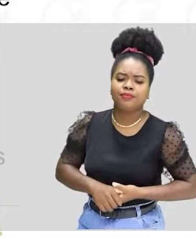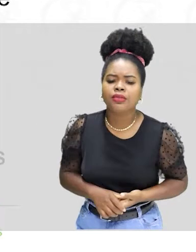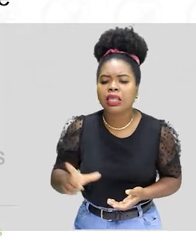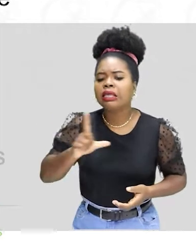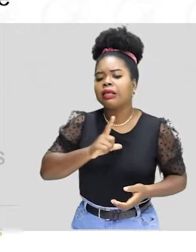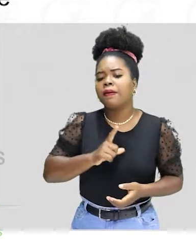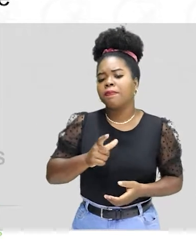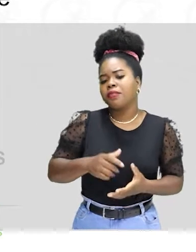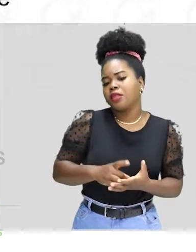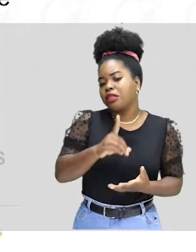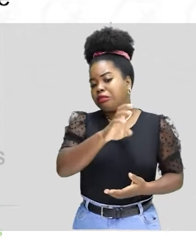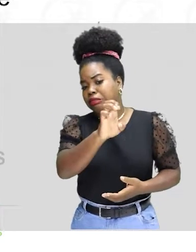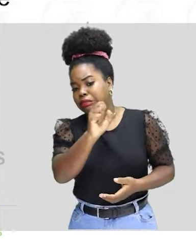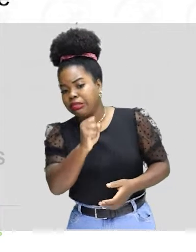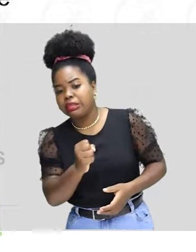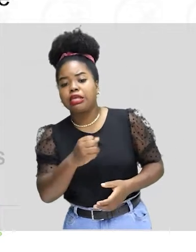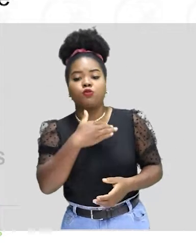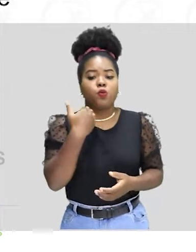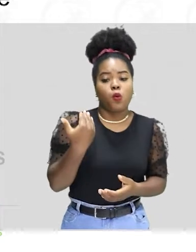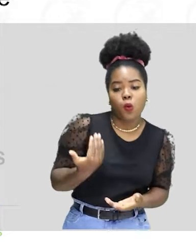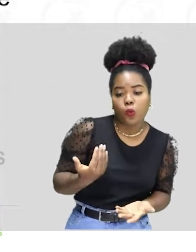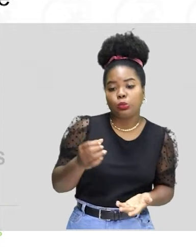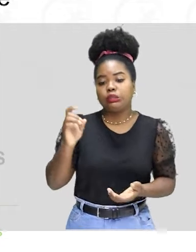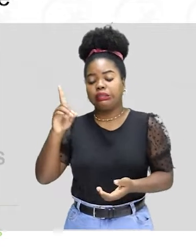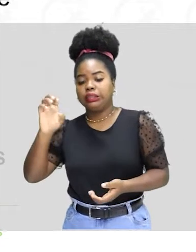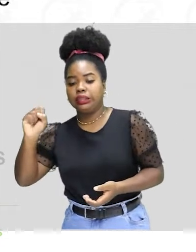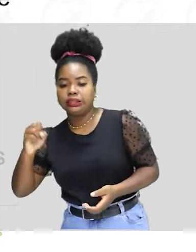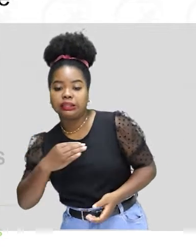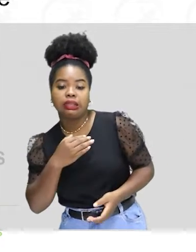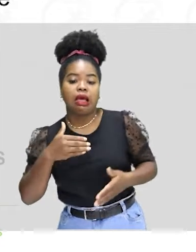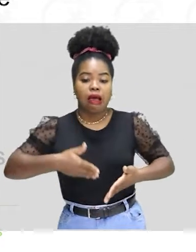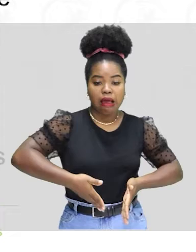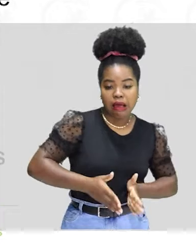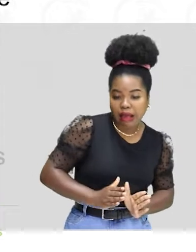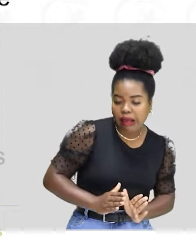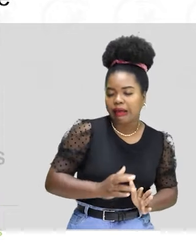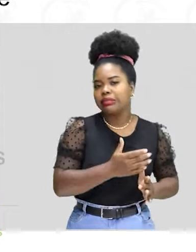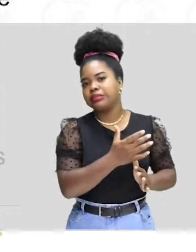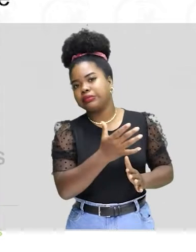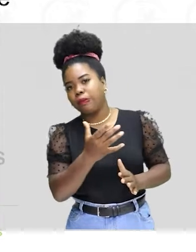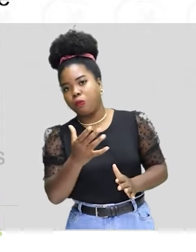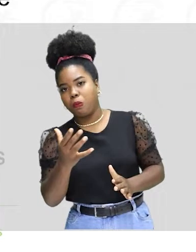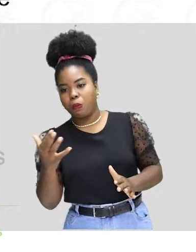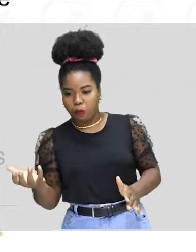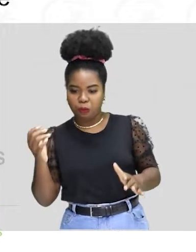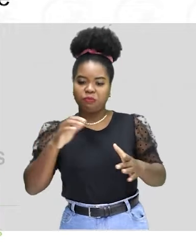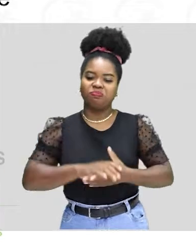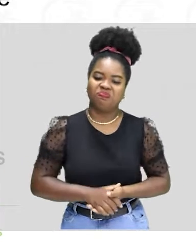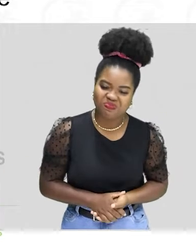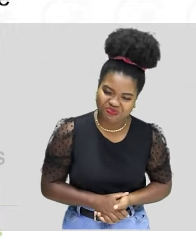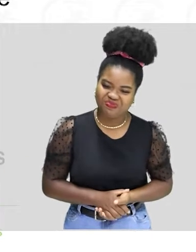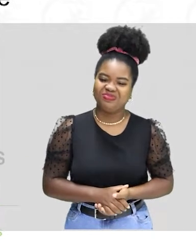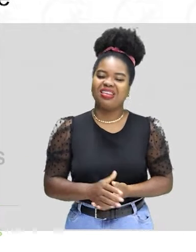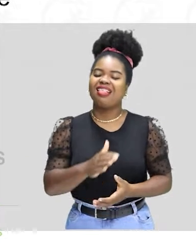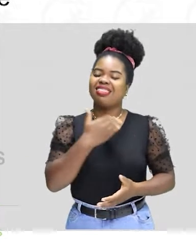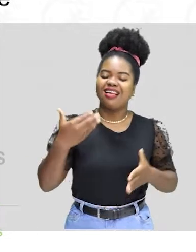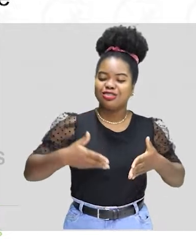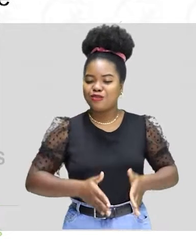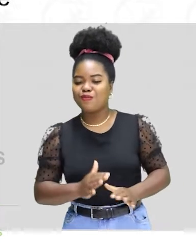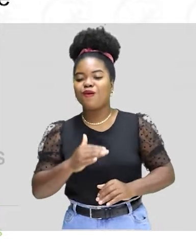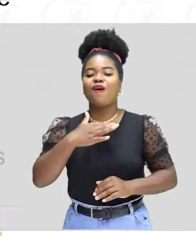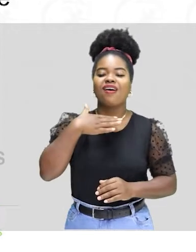desmorre, desnasce. Desmorre, desnasce, desmorre. Nasce, morre,